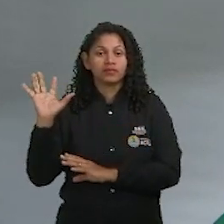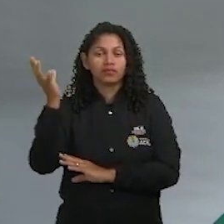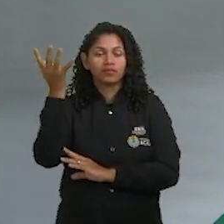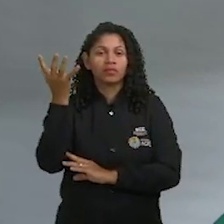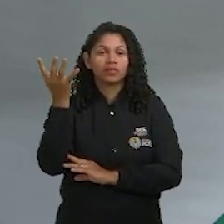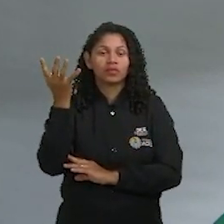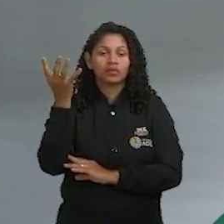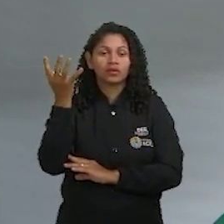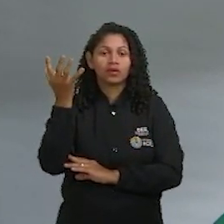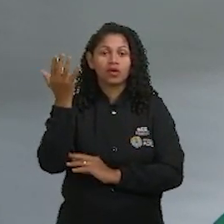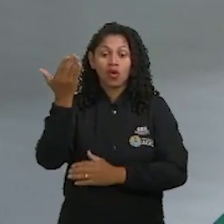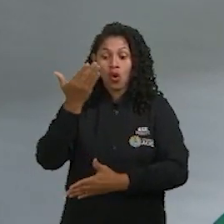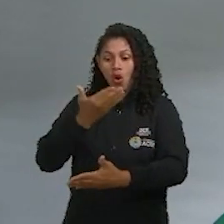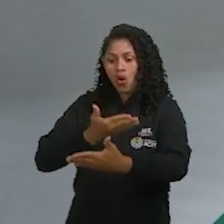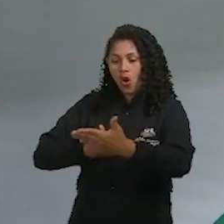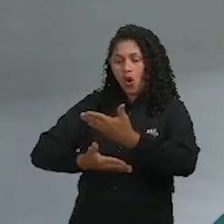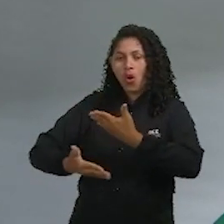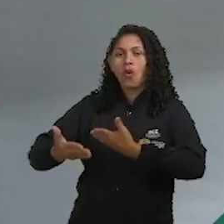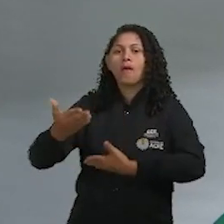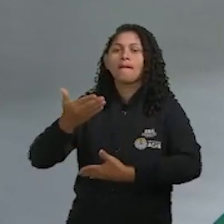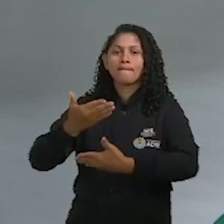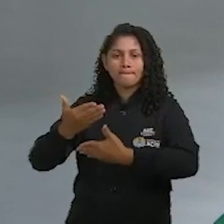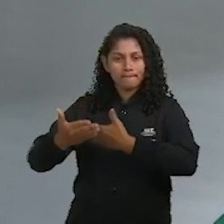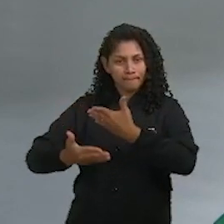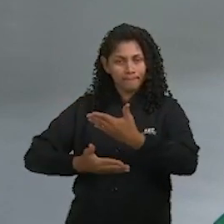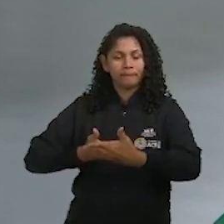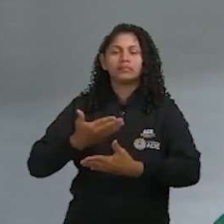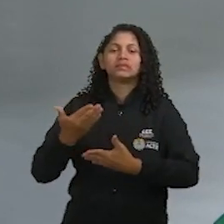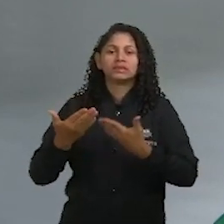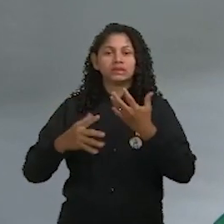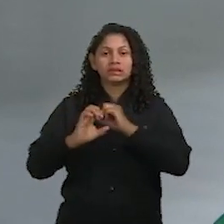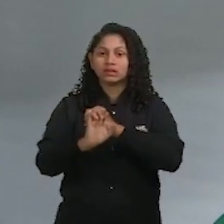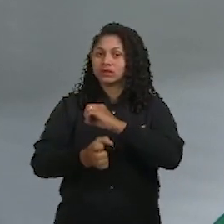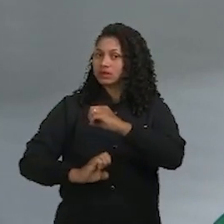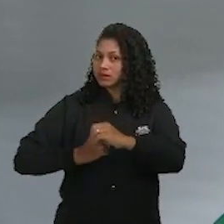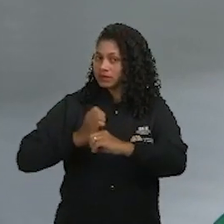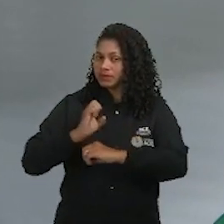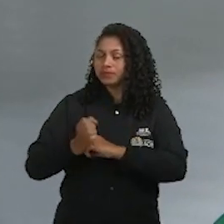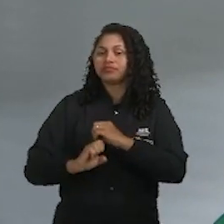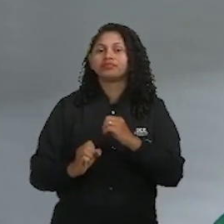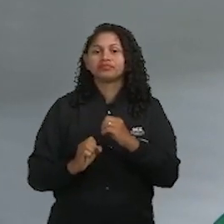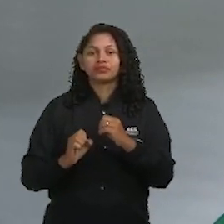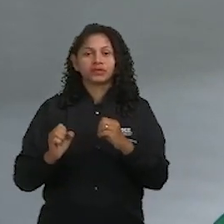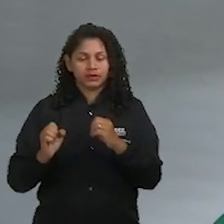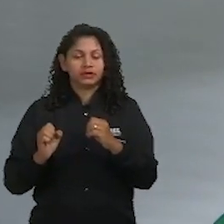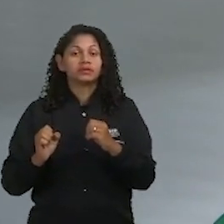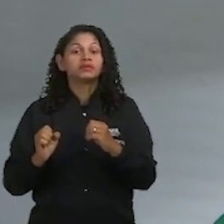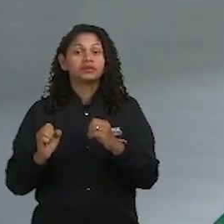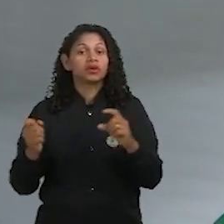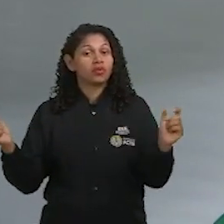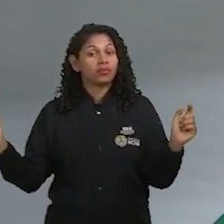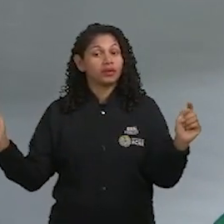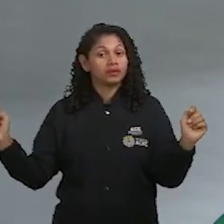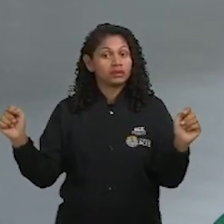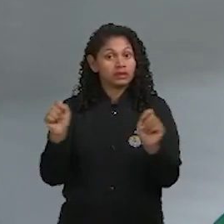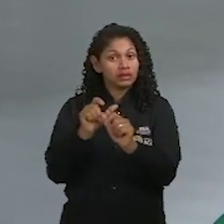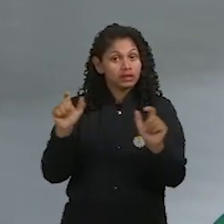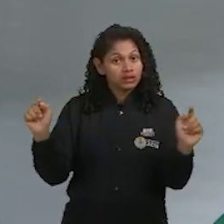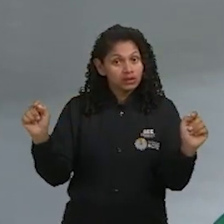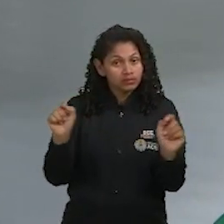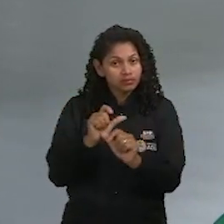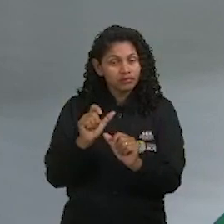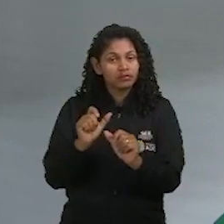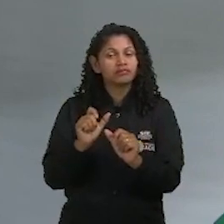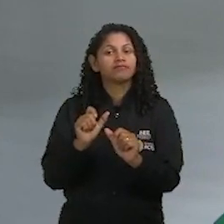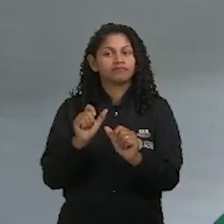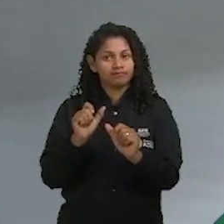ali compartilhamento de elétrons. Então, por definição, a gente não conseguiria identificar aquele elemento que